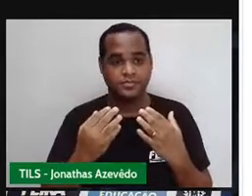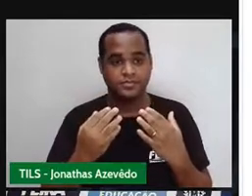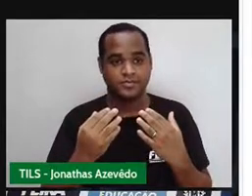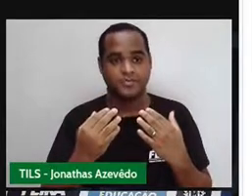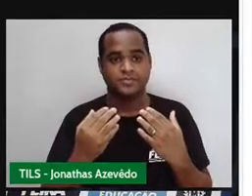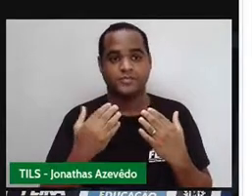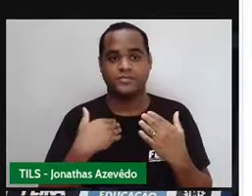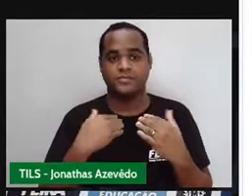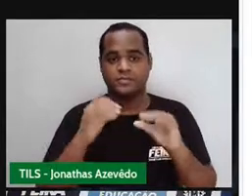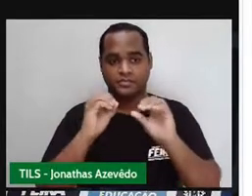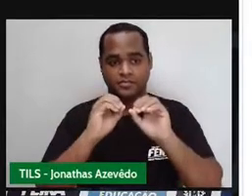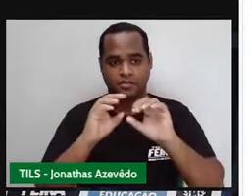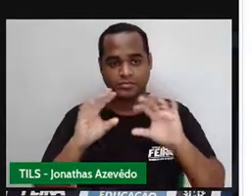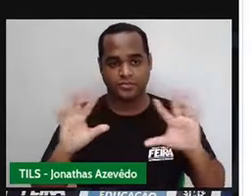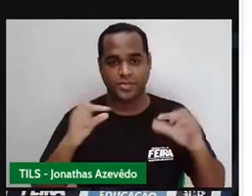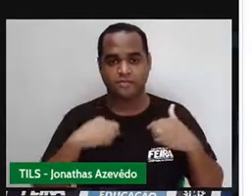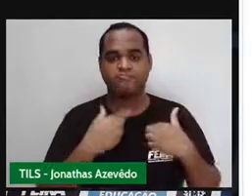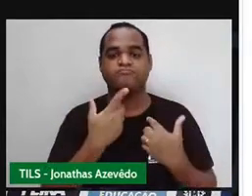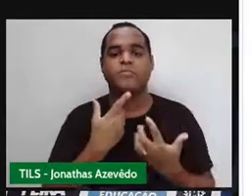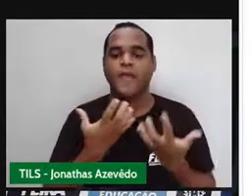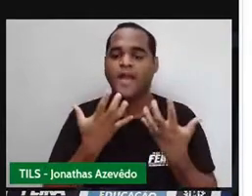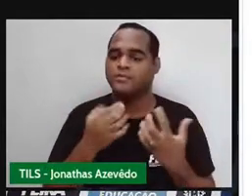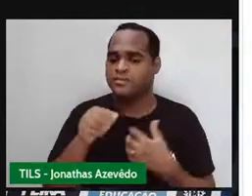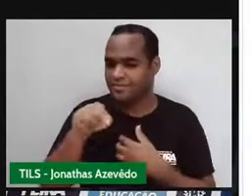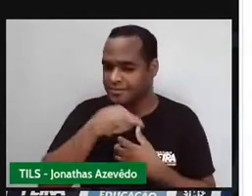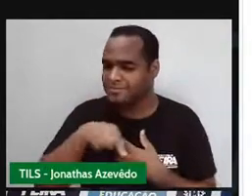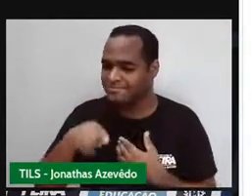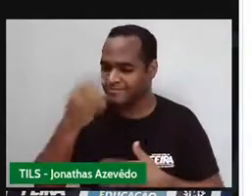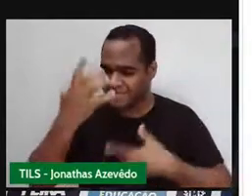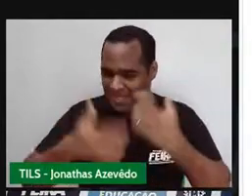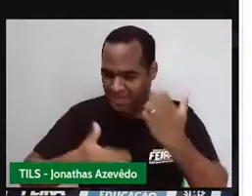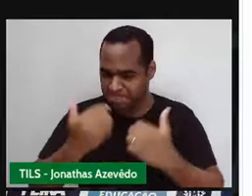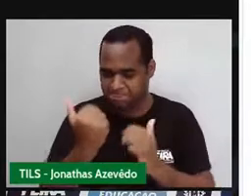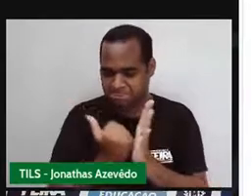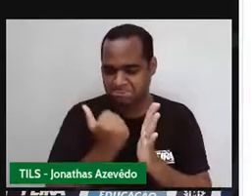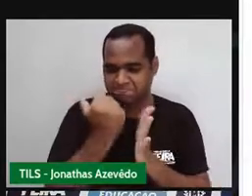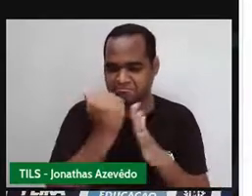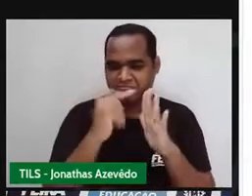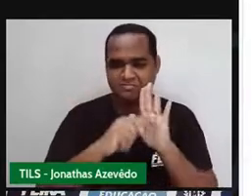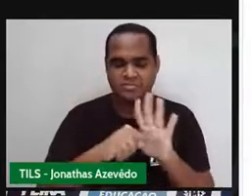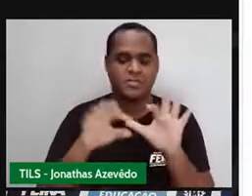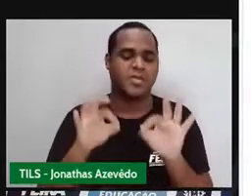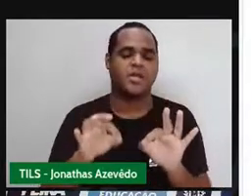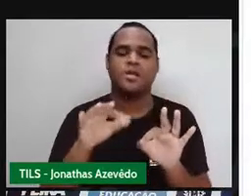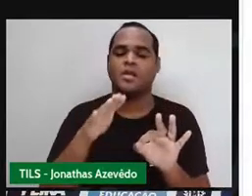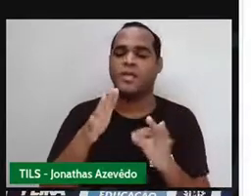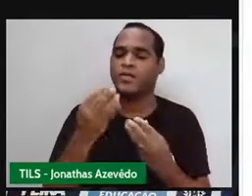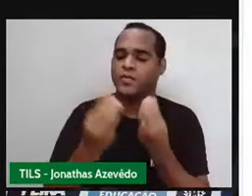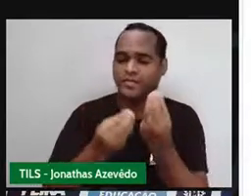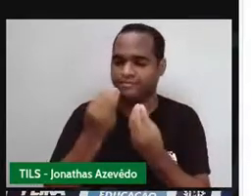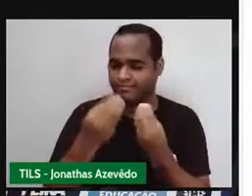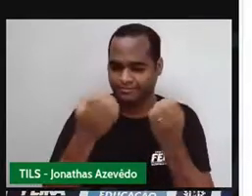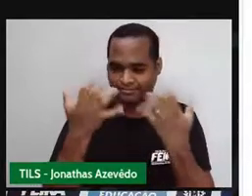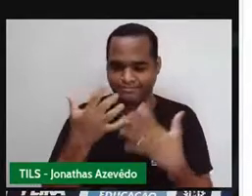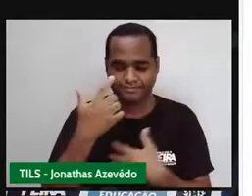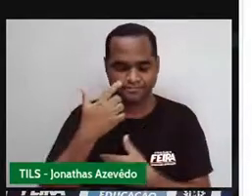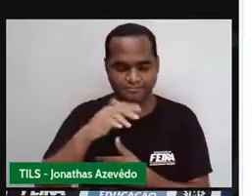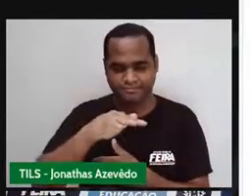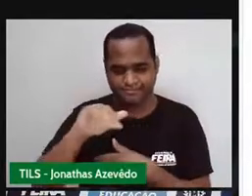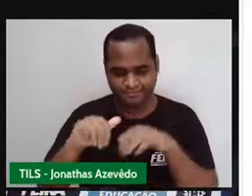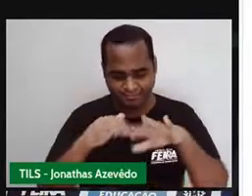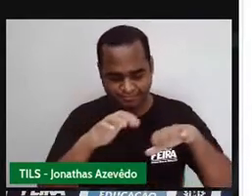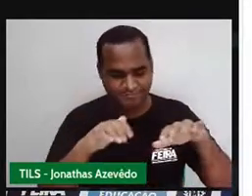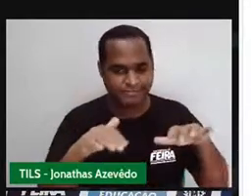mais explicadinho para você é mais ou menos assim olha só e eu separei ali